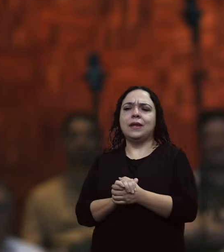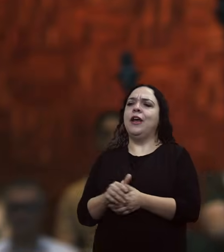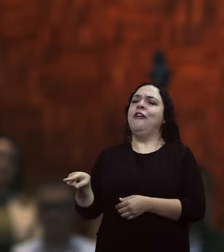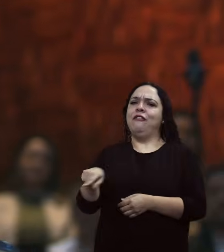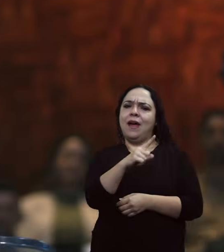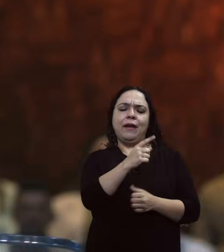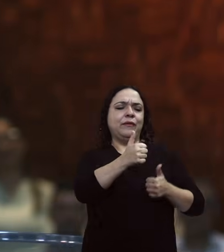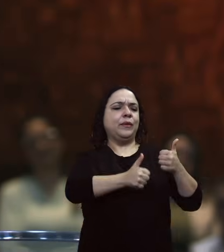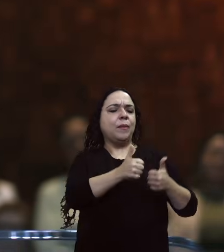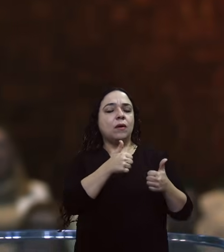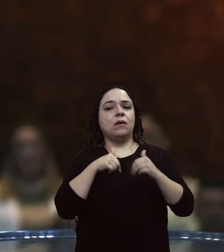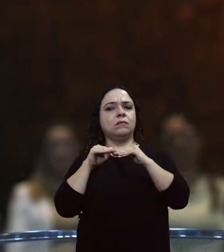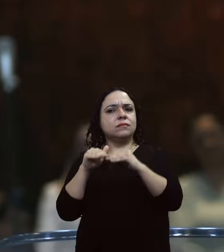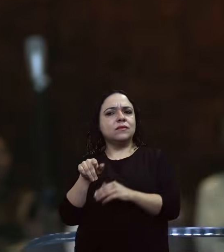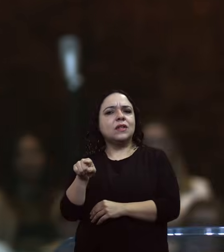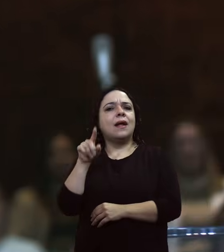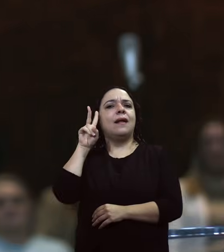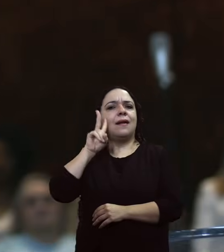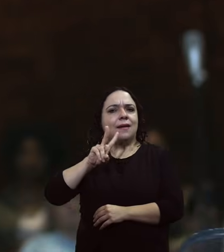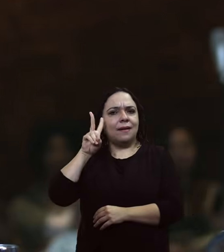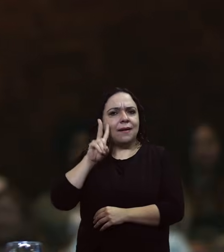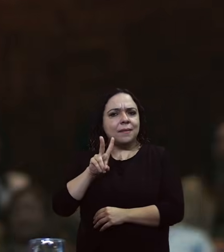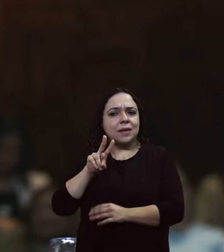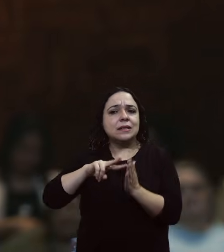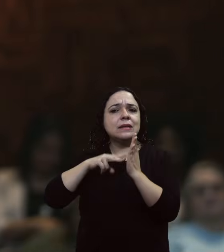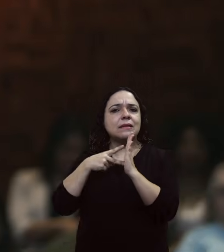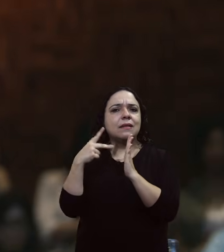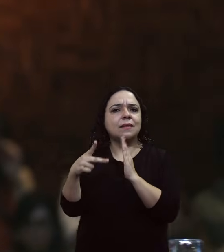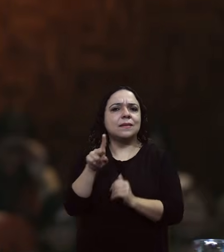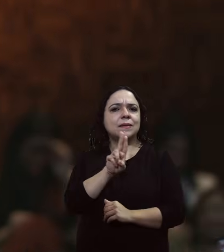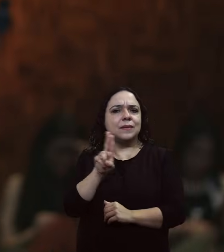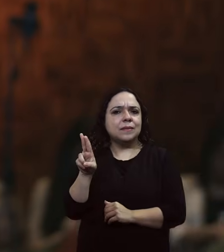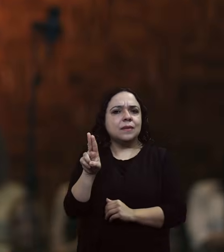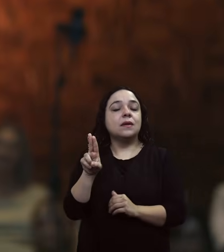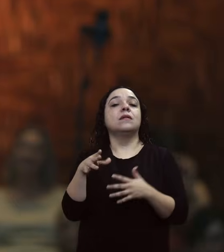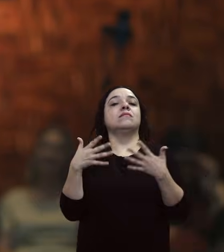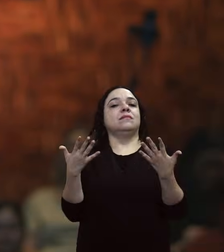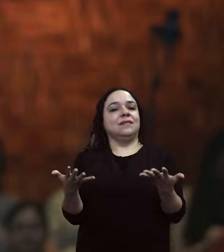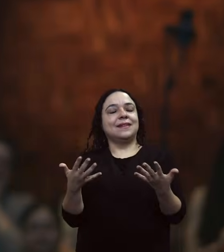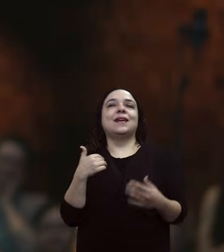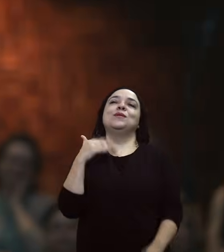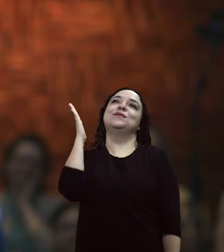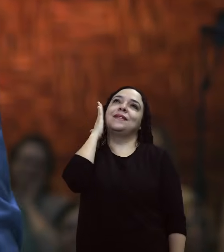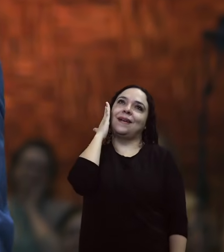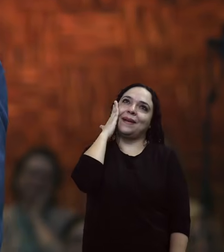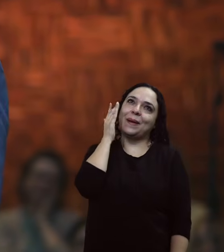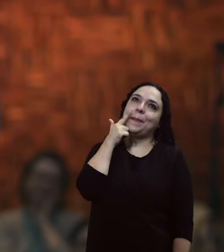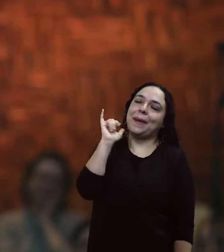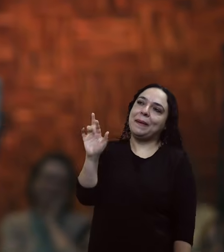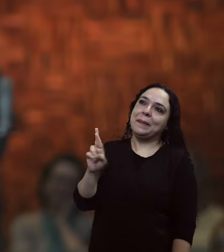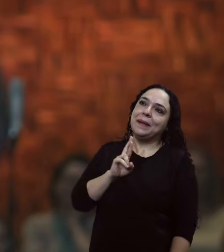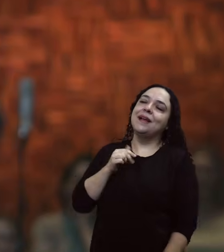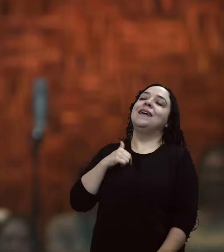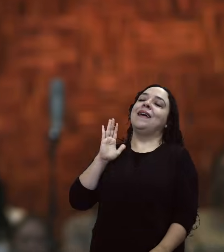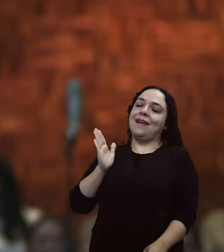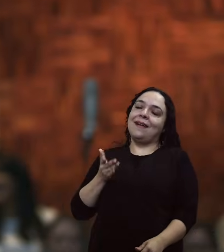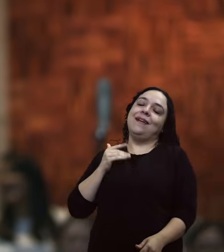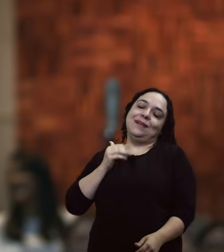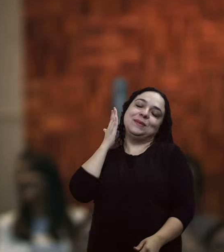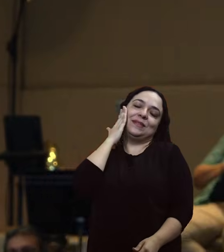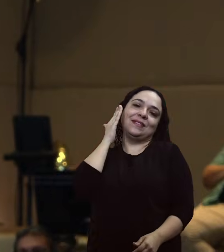jogo de futebol e eu falo: filho, lembra o significado do teu nome, qual é? Ele fala: já sei, pai, aquele que vai